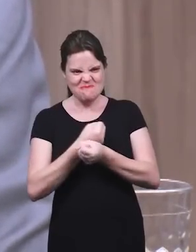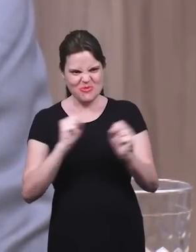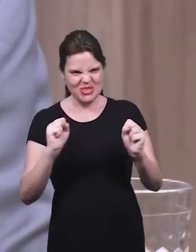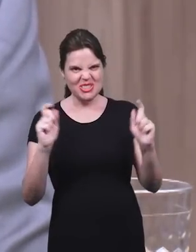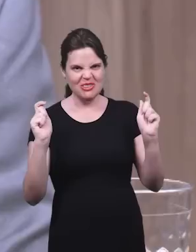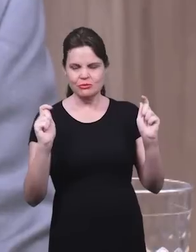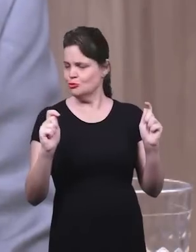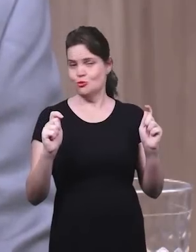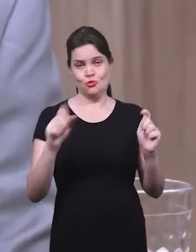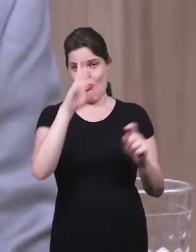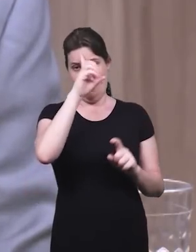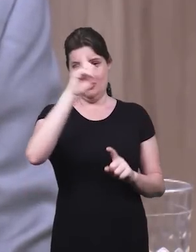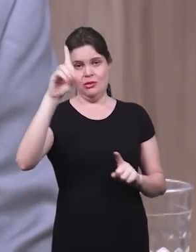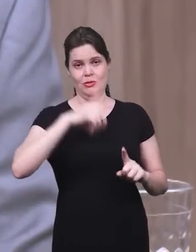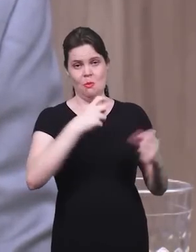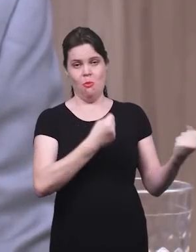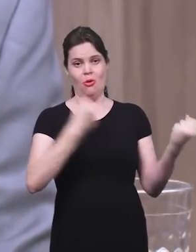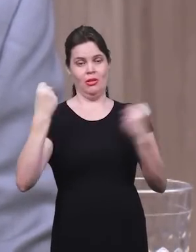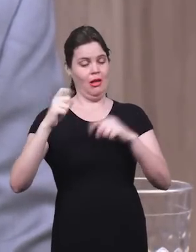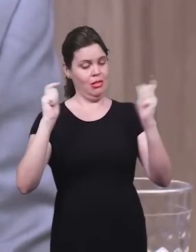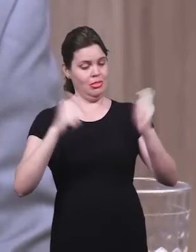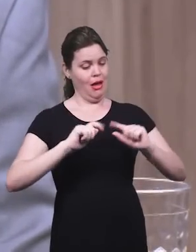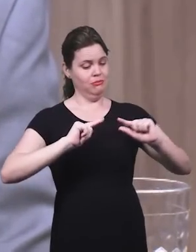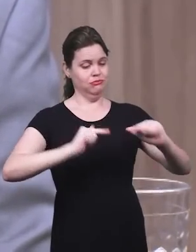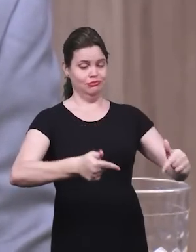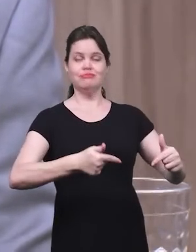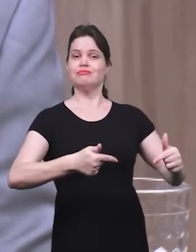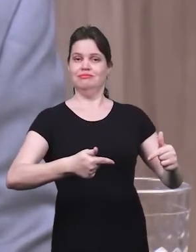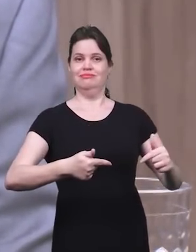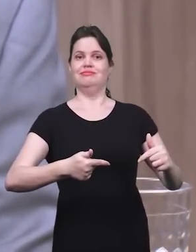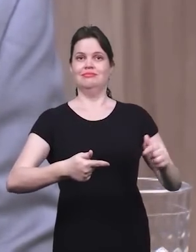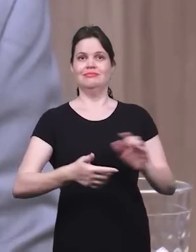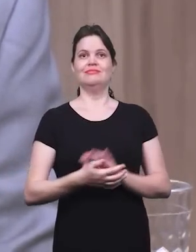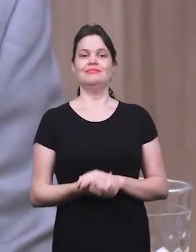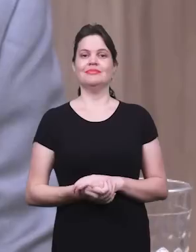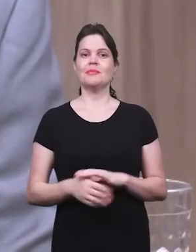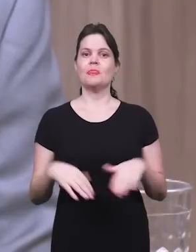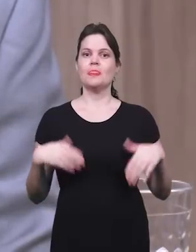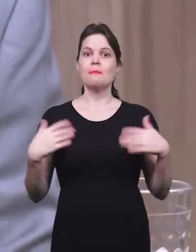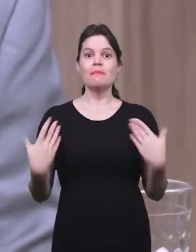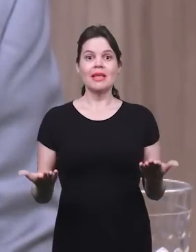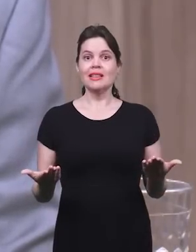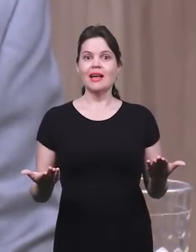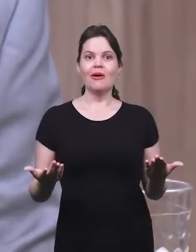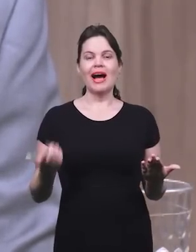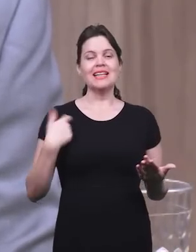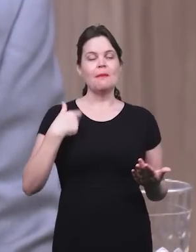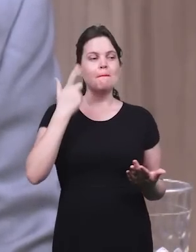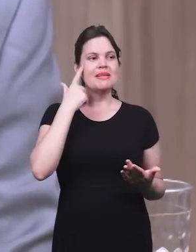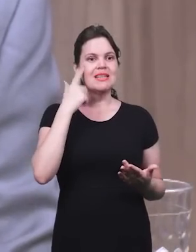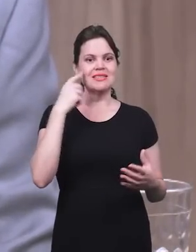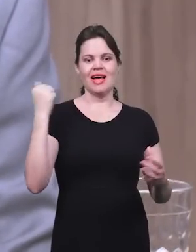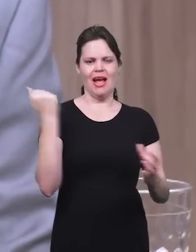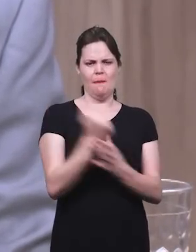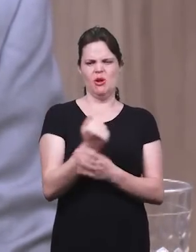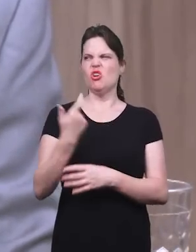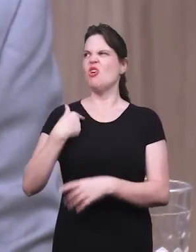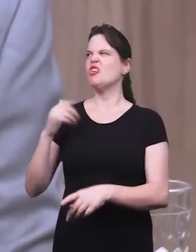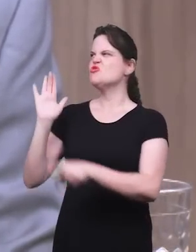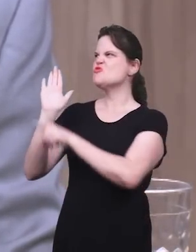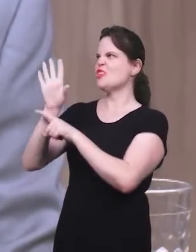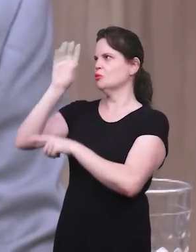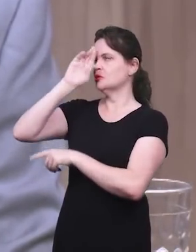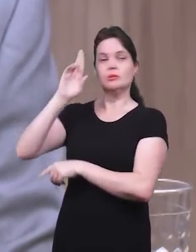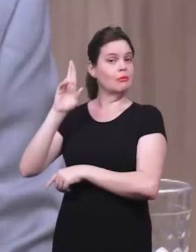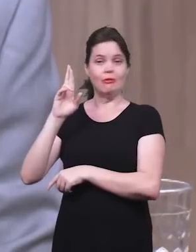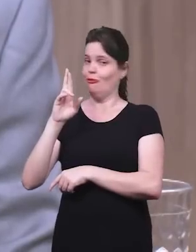é maravilhoso. E o Senhor, então, pegou para que ninguém dissesse, né, eu ajudei o Senhor. Há uma expressão da